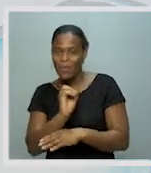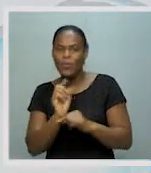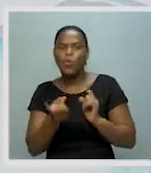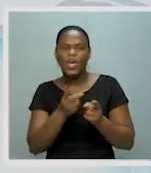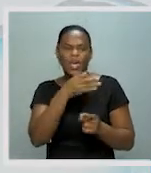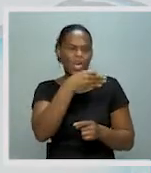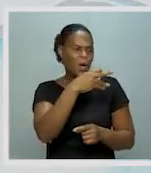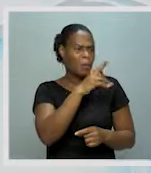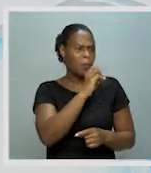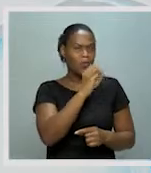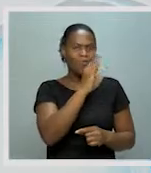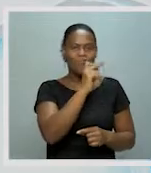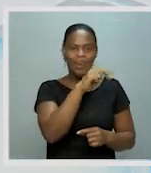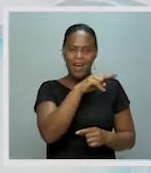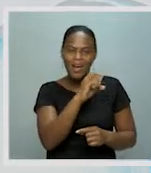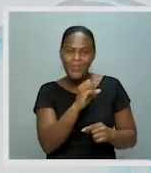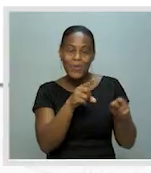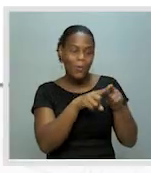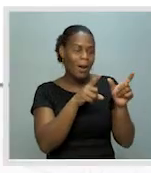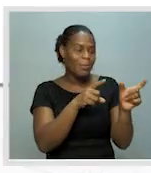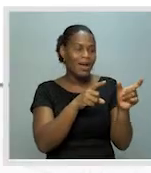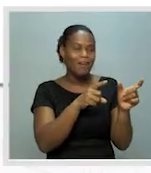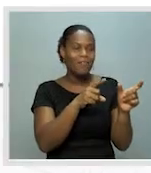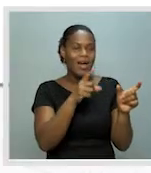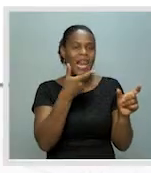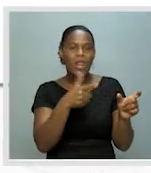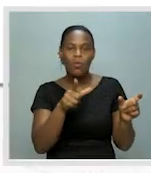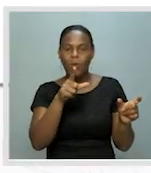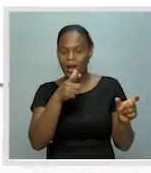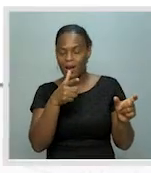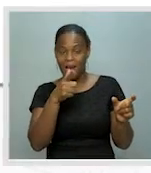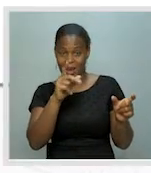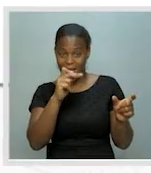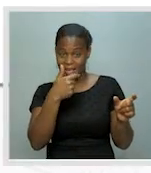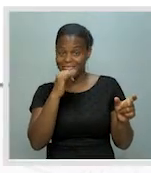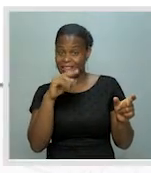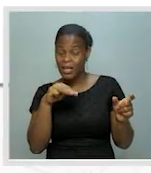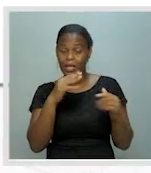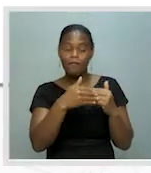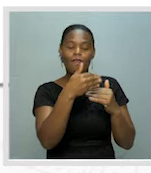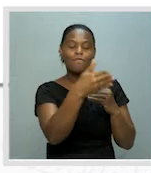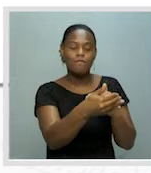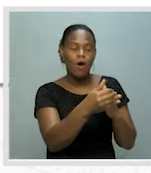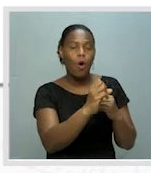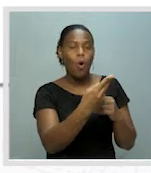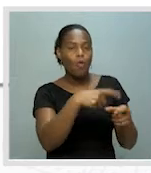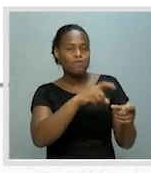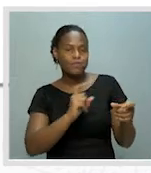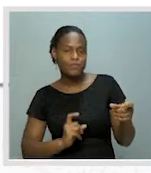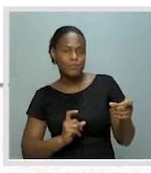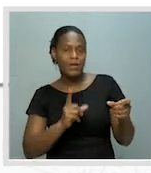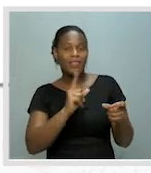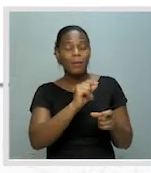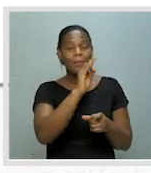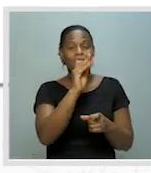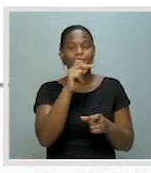o que é o profano? O profano veio do latim pro, que significa diante ou fora,